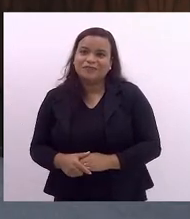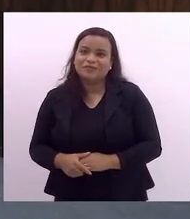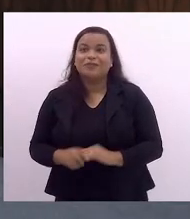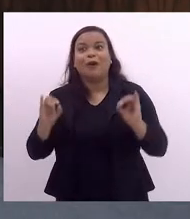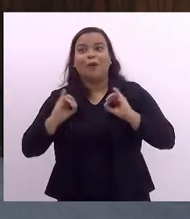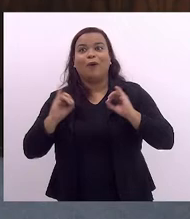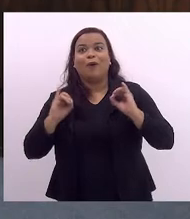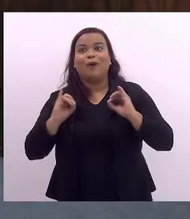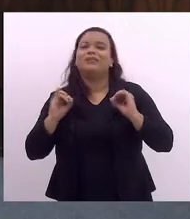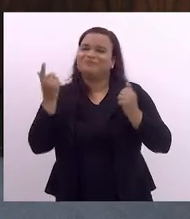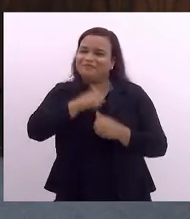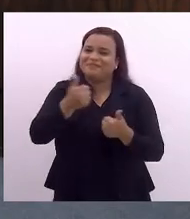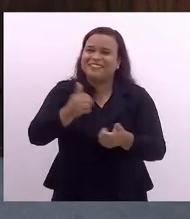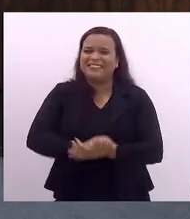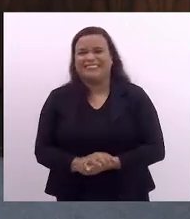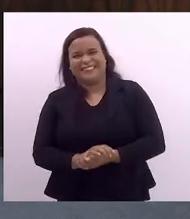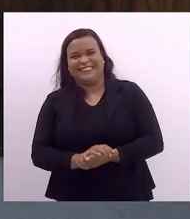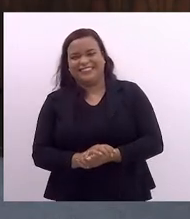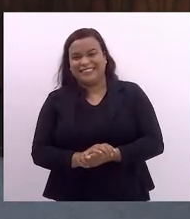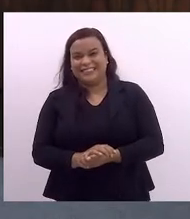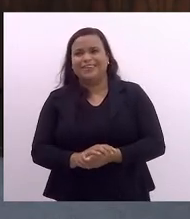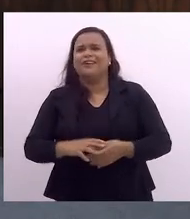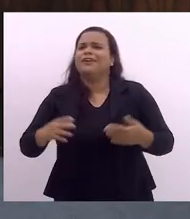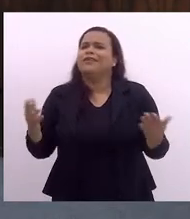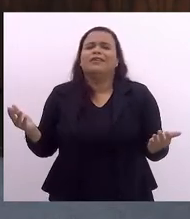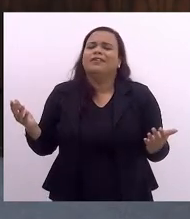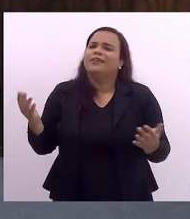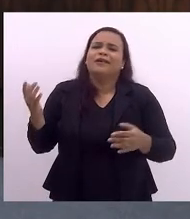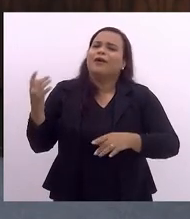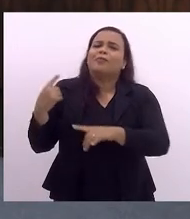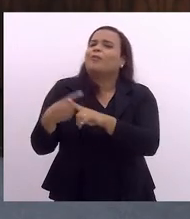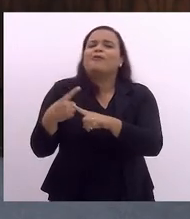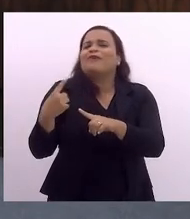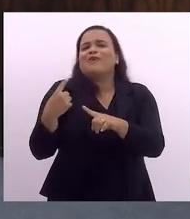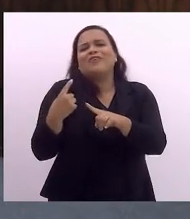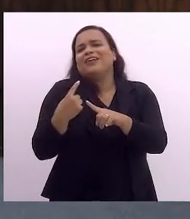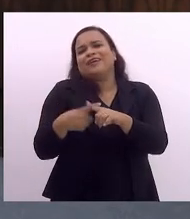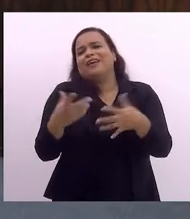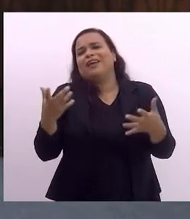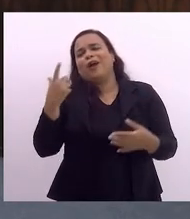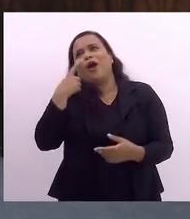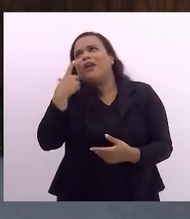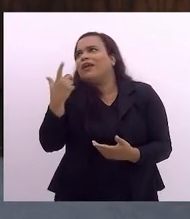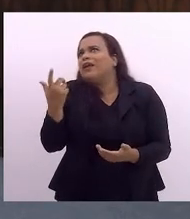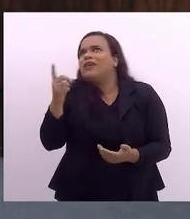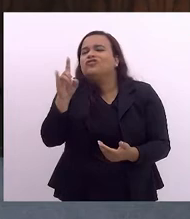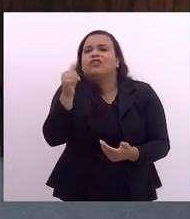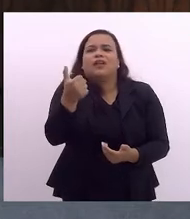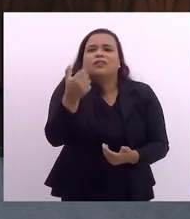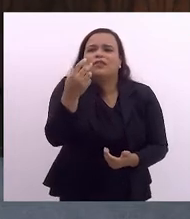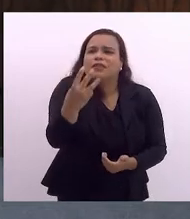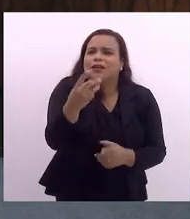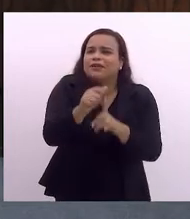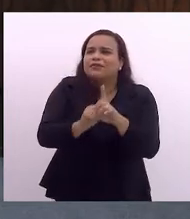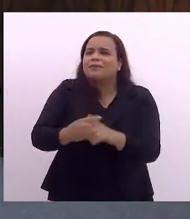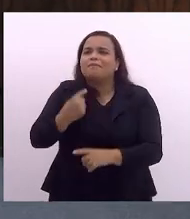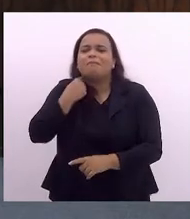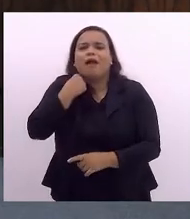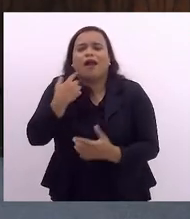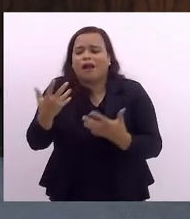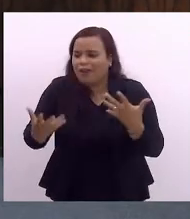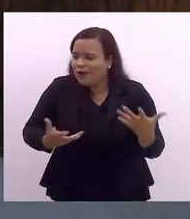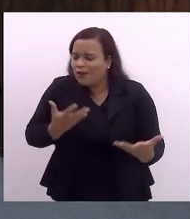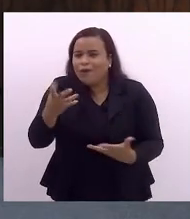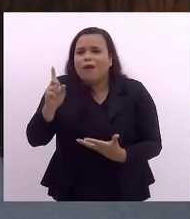Oi, foi. Porque, né, depois da... Olha, 13 de maio foi a